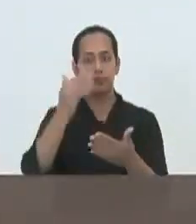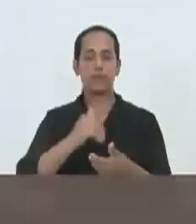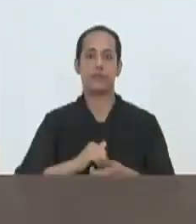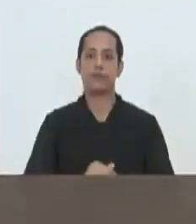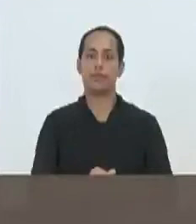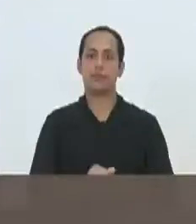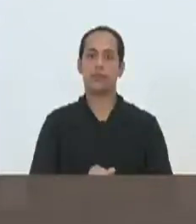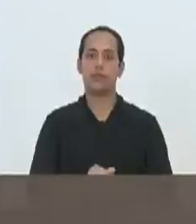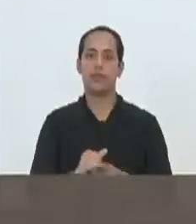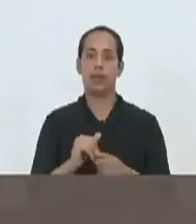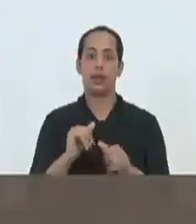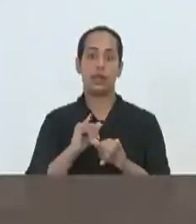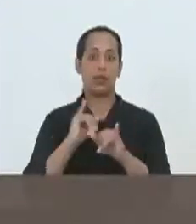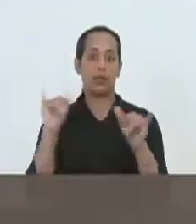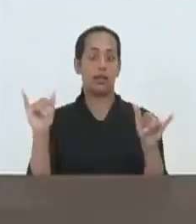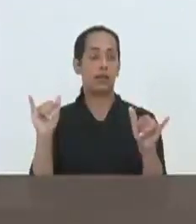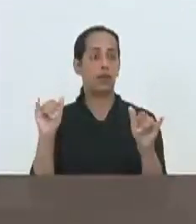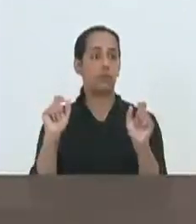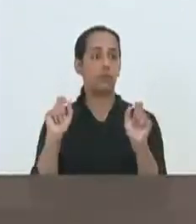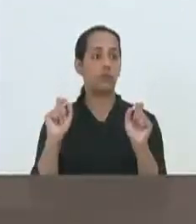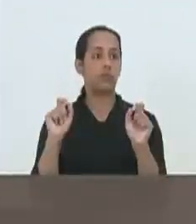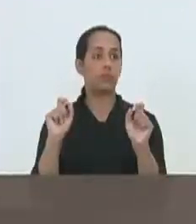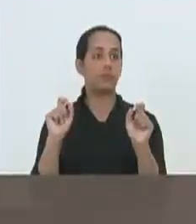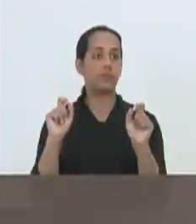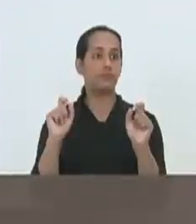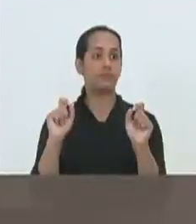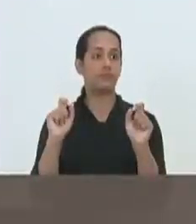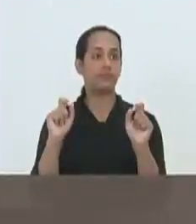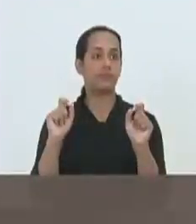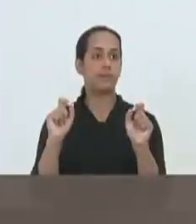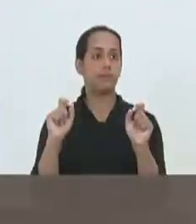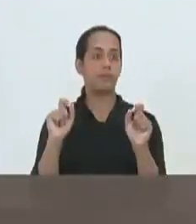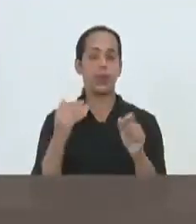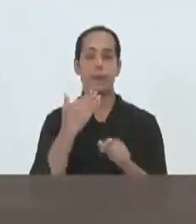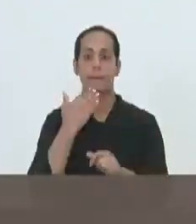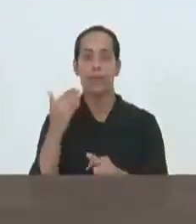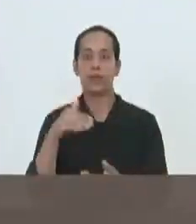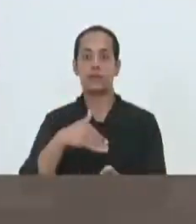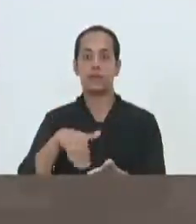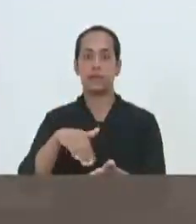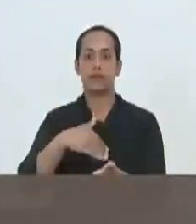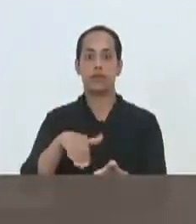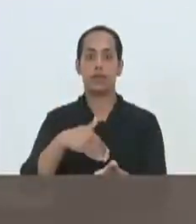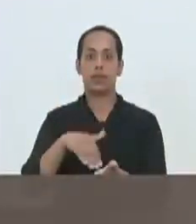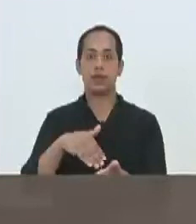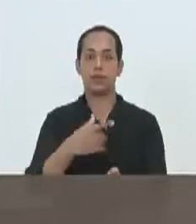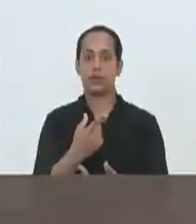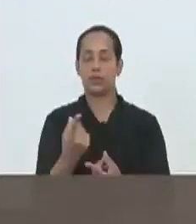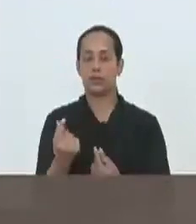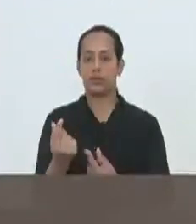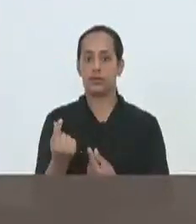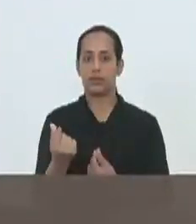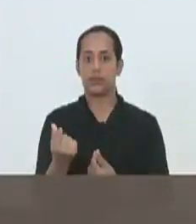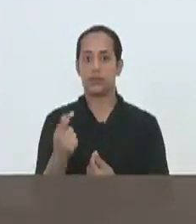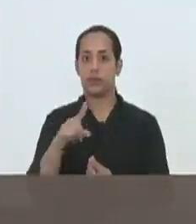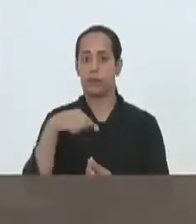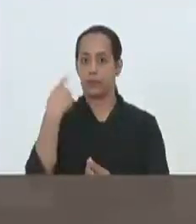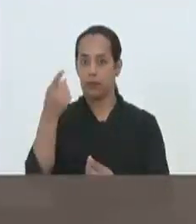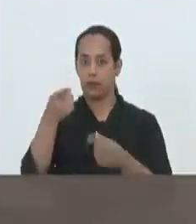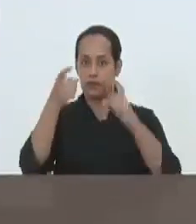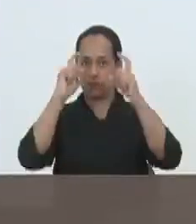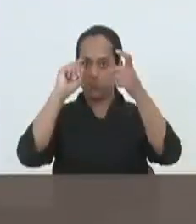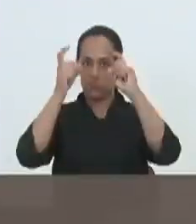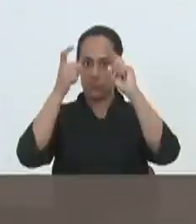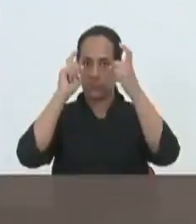encerrado antes de encerrar a sessão eu vou solicitar à secretaria das da fazenda que a próxima audiência é